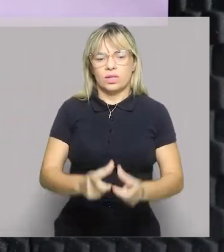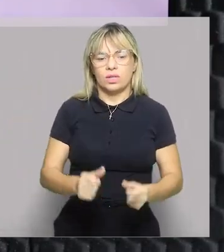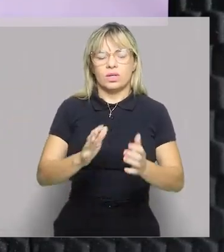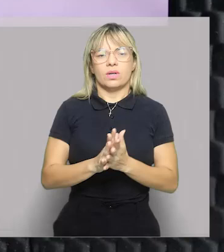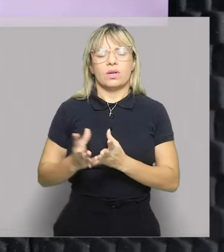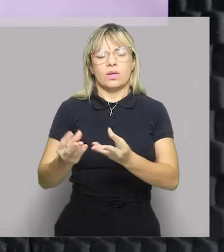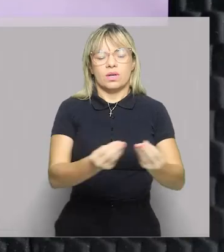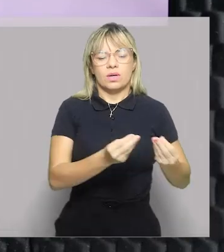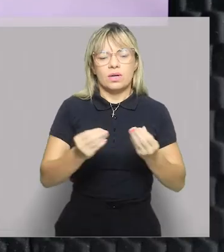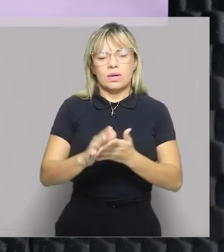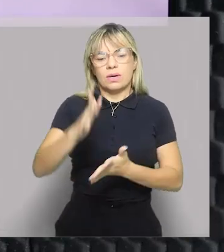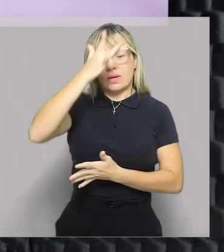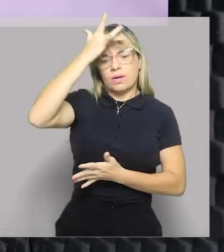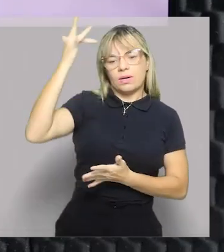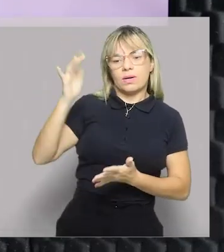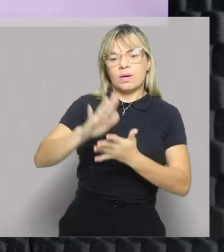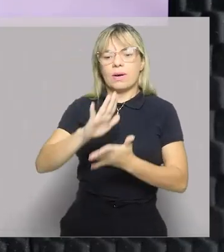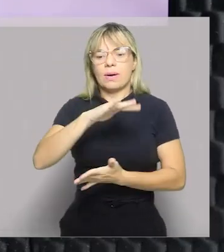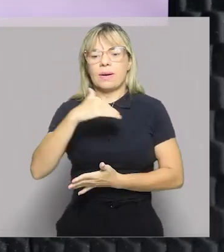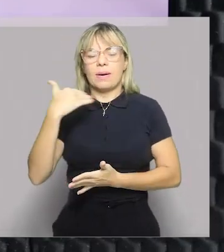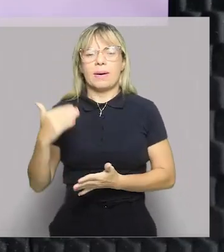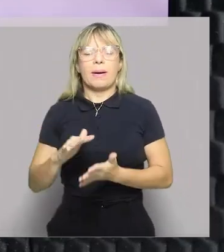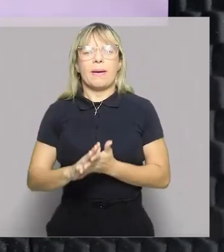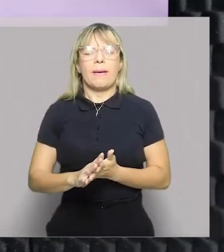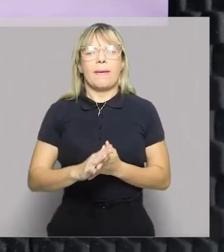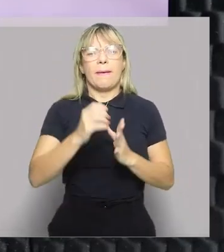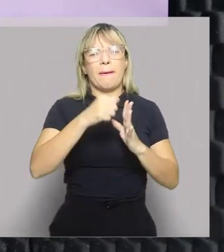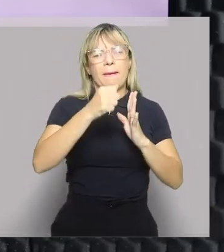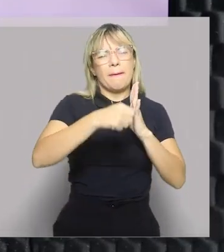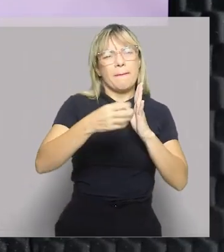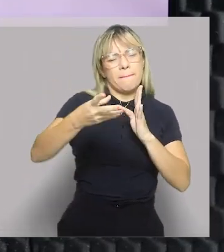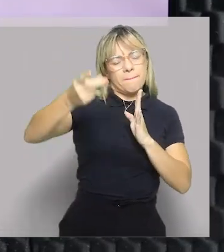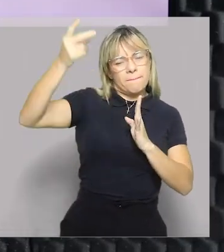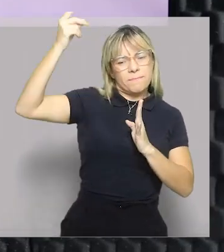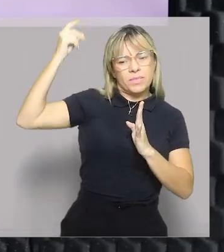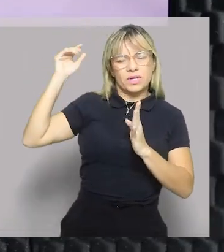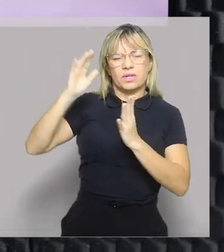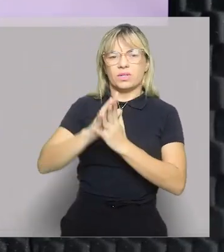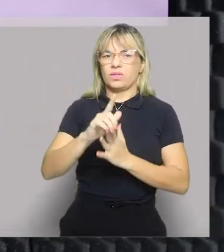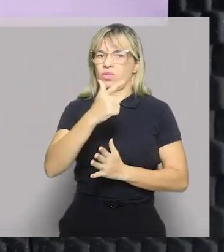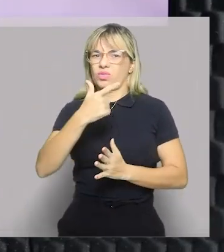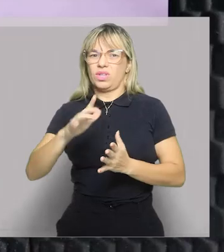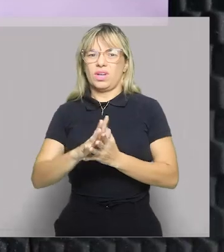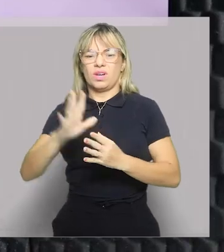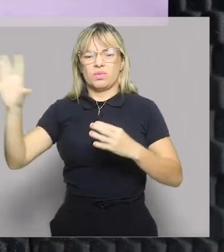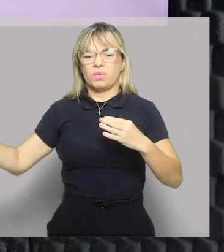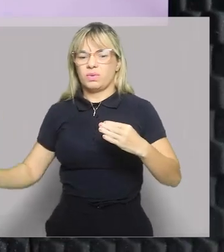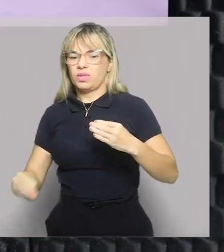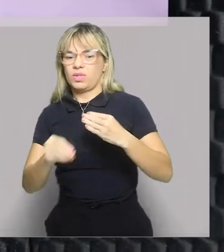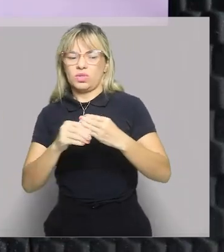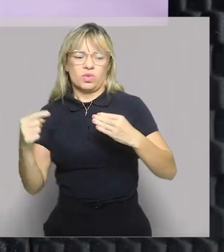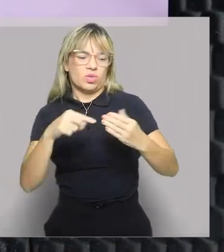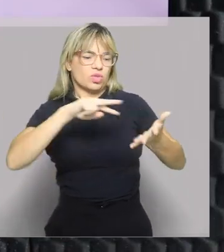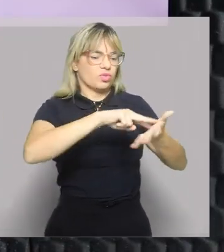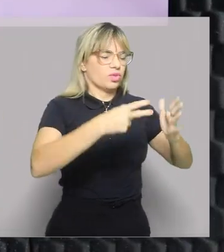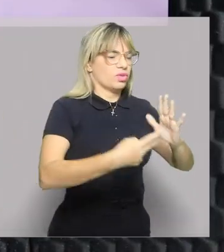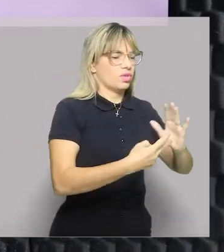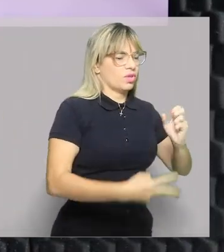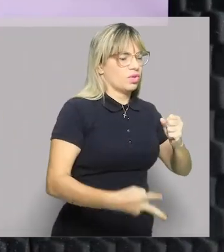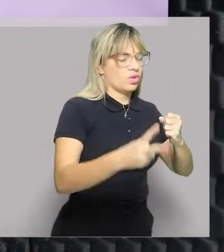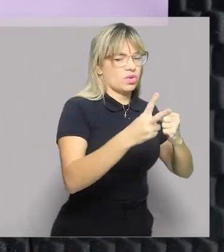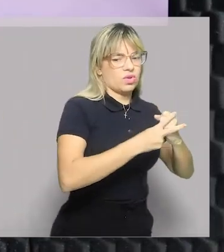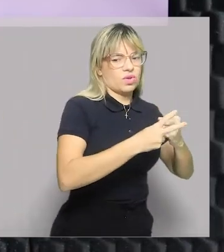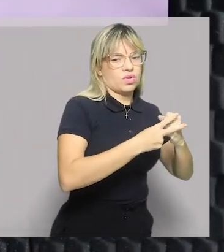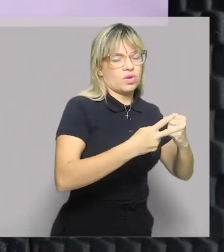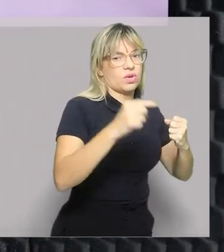meses. Convém lembrar que a expressão nos últimos meses não está completando o sentido do verbo, certo? Está servindo